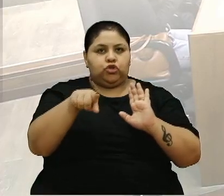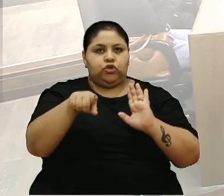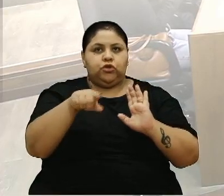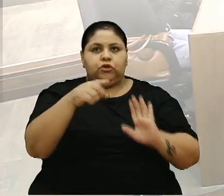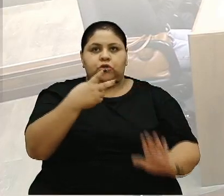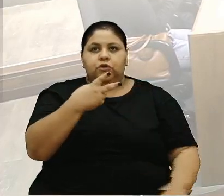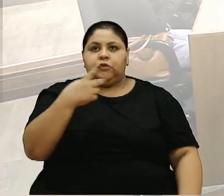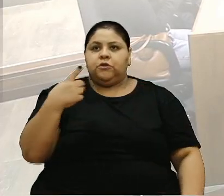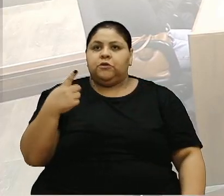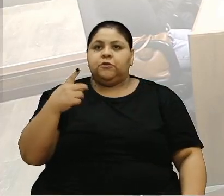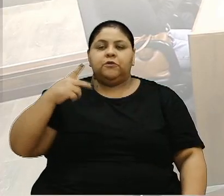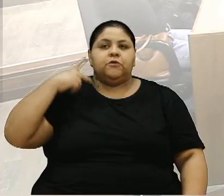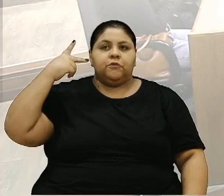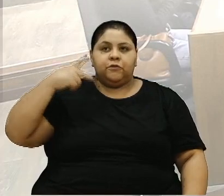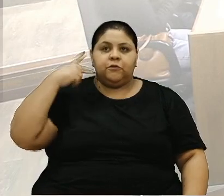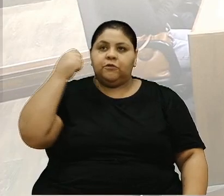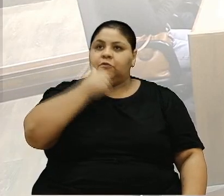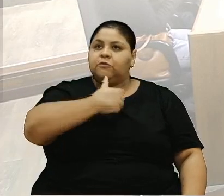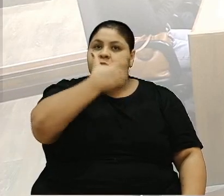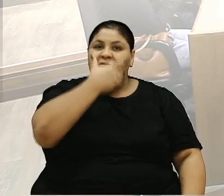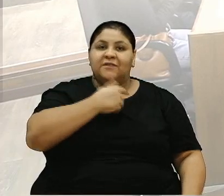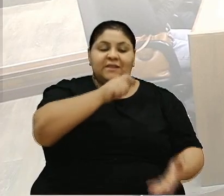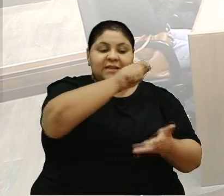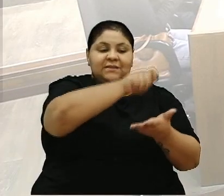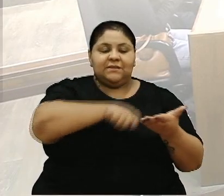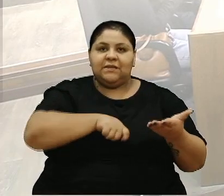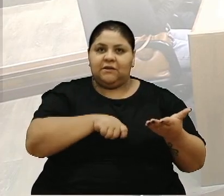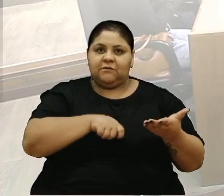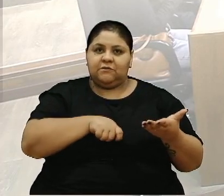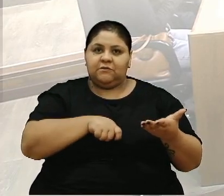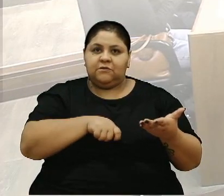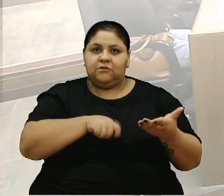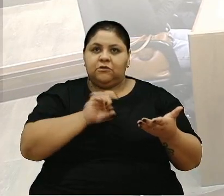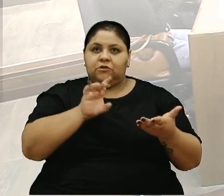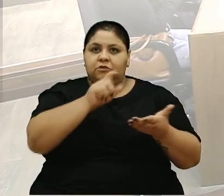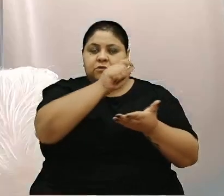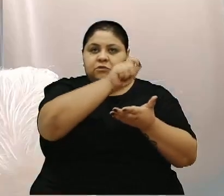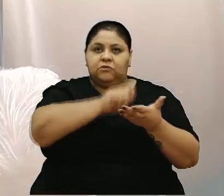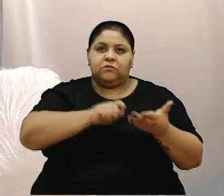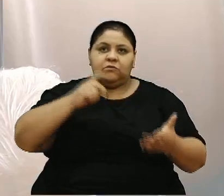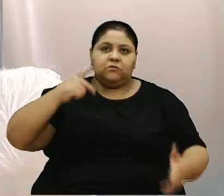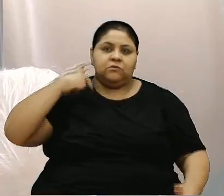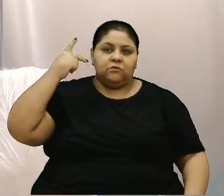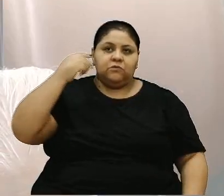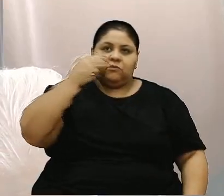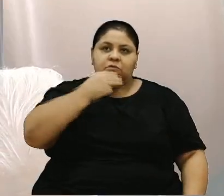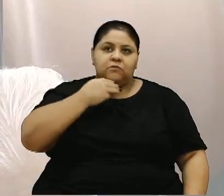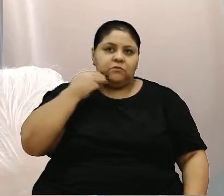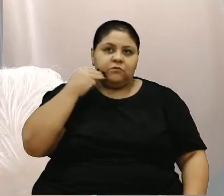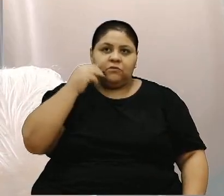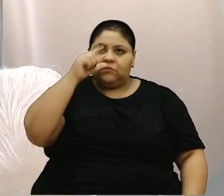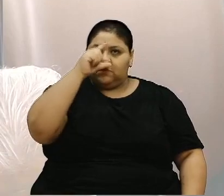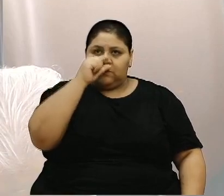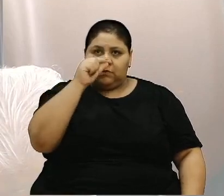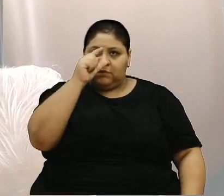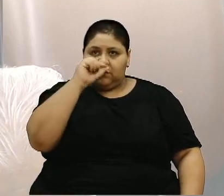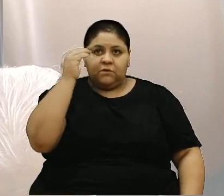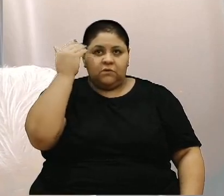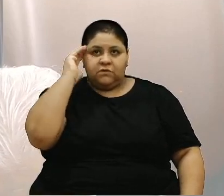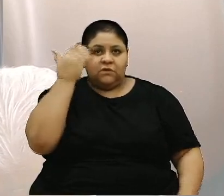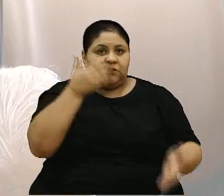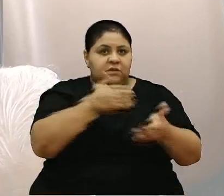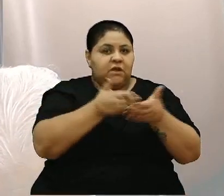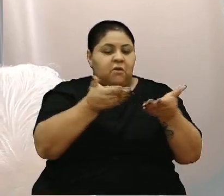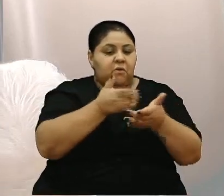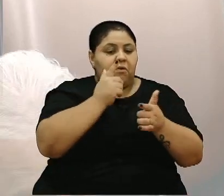21 vereadores e vereadoras que assinaram. Só não assinou a vereadora Marisol e o vereador Fantinel, que eu não entendi até agora o